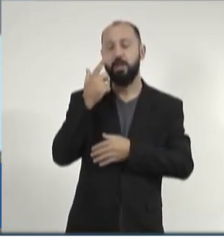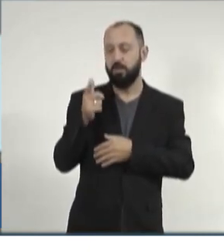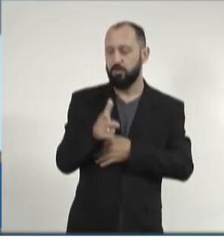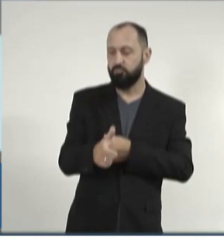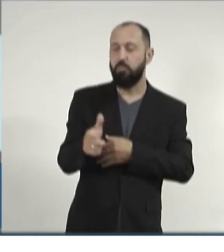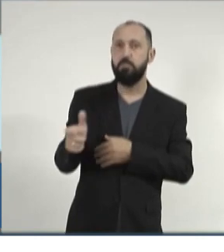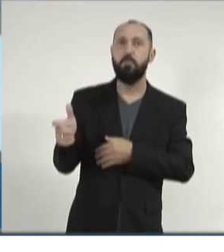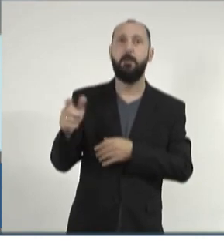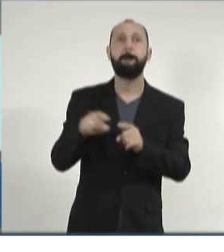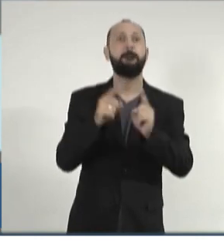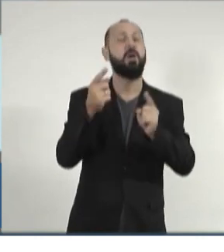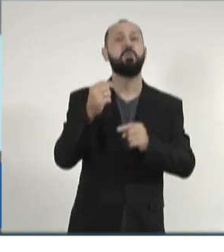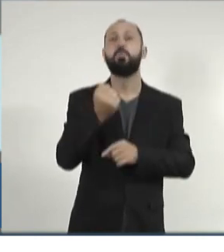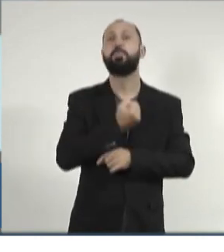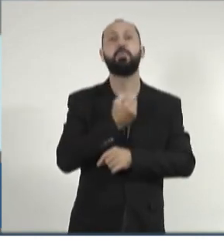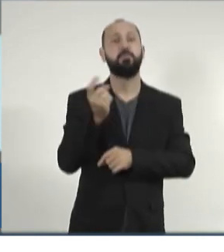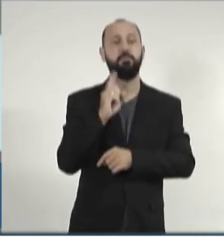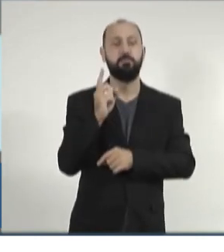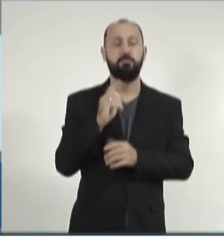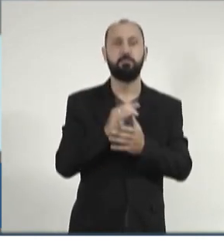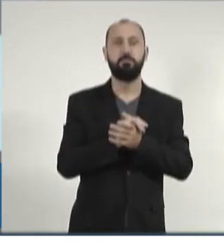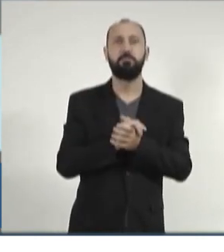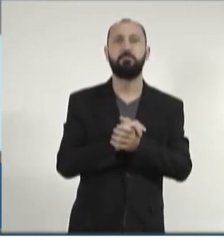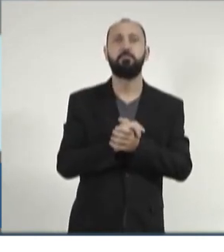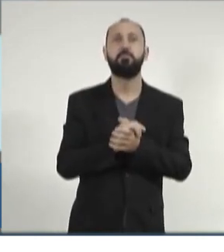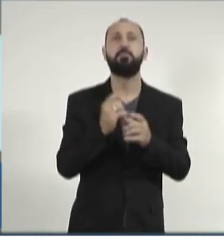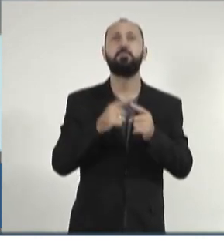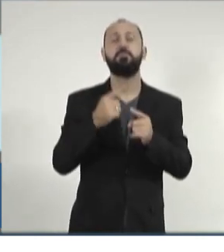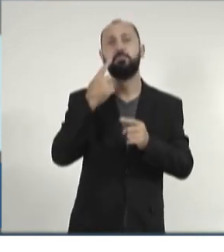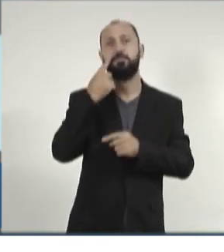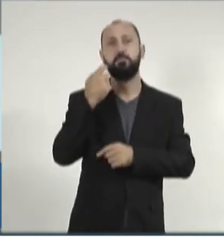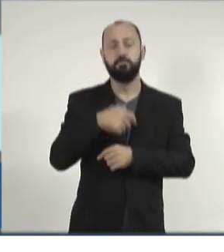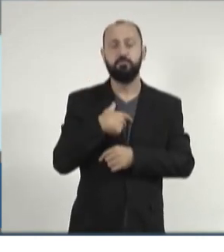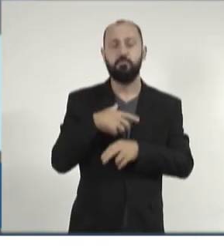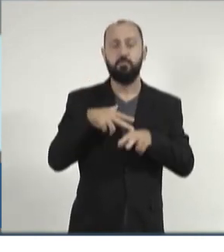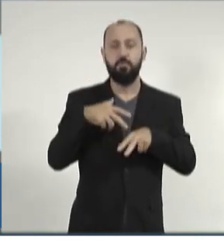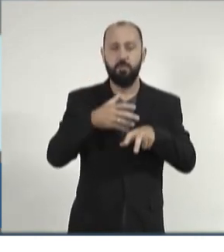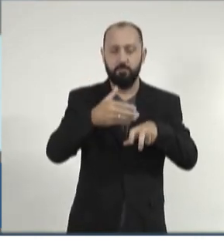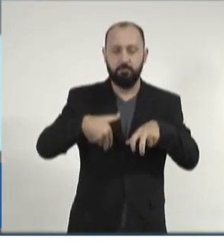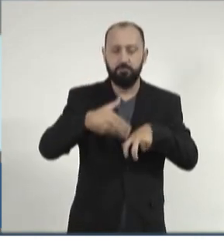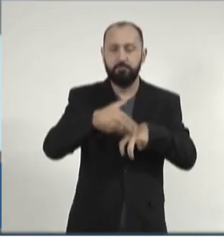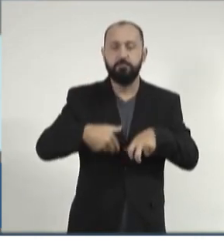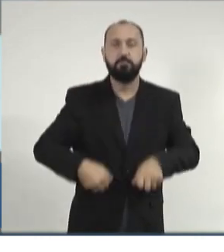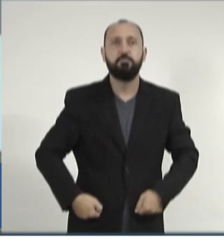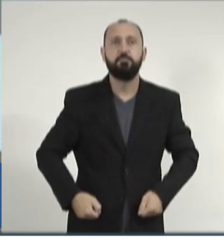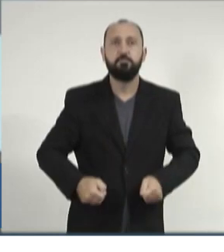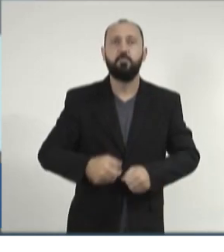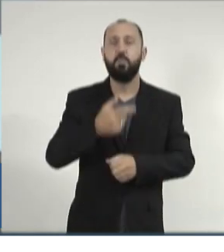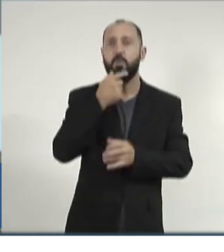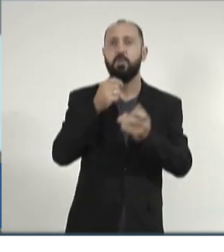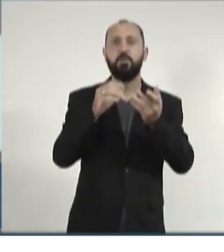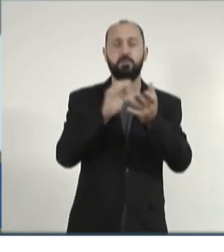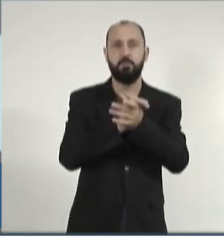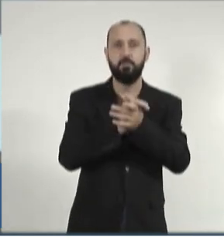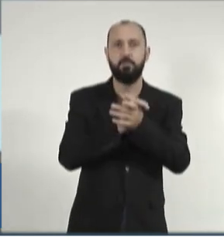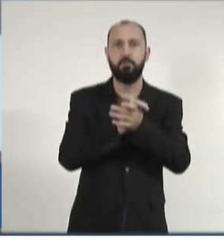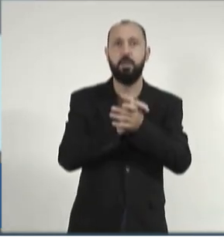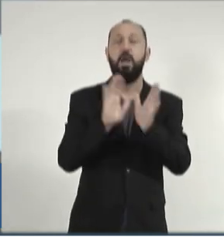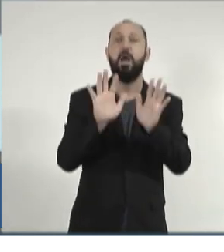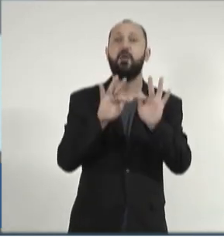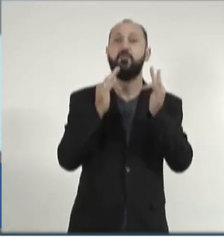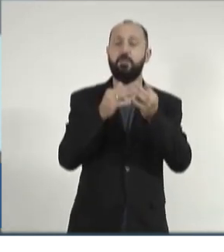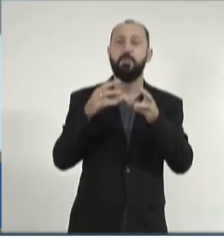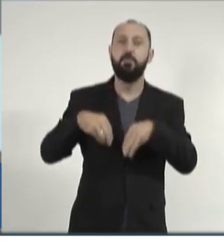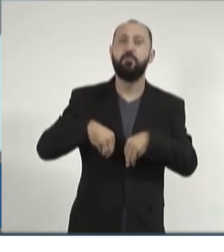atiraram nela, mas não a mataram. Só que em razão desse tiro, ela ficou paralítica. E aí o marido, ou melhor, a